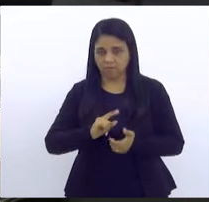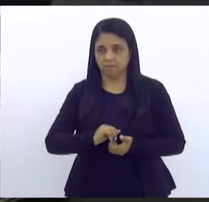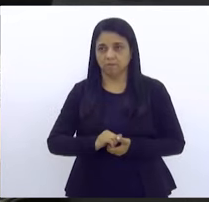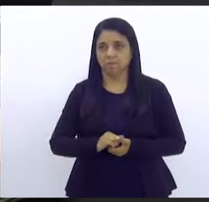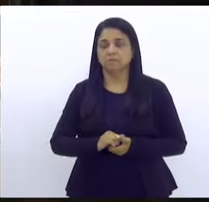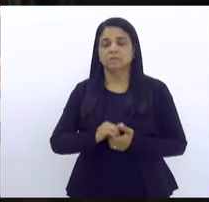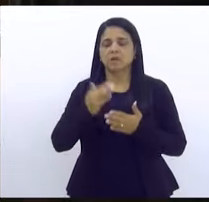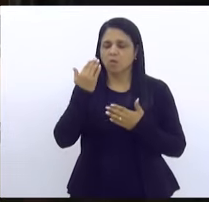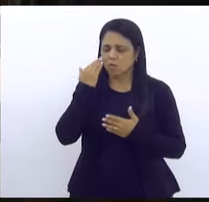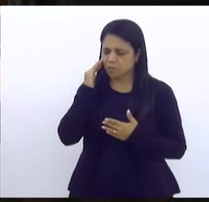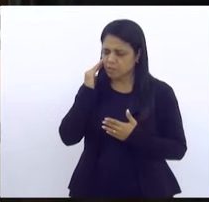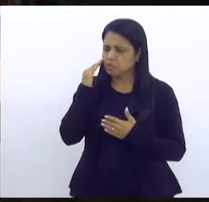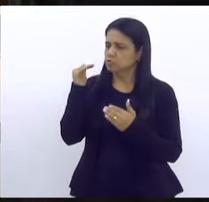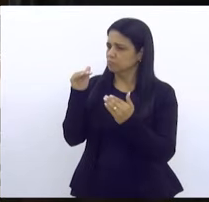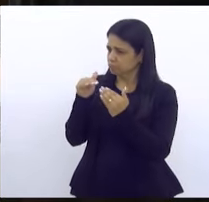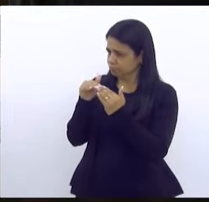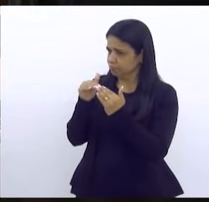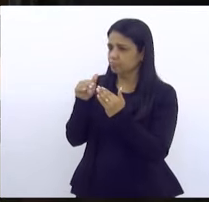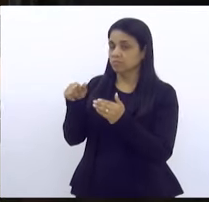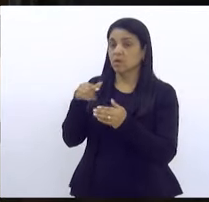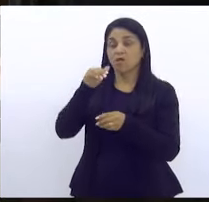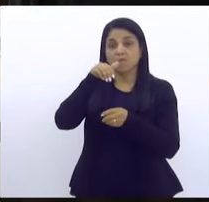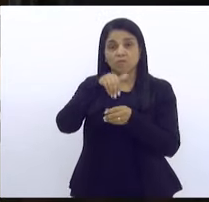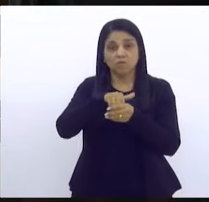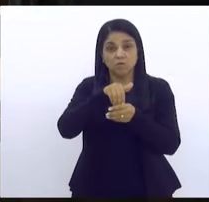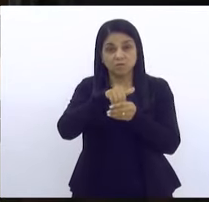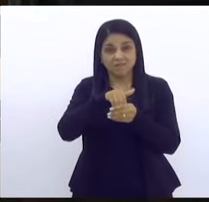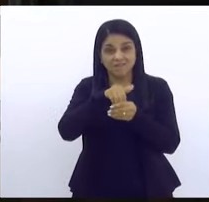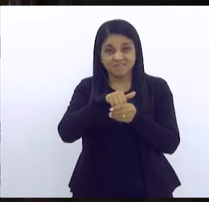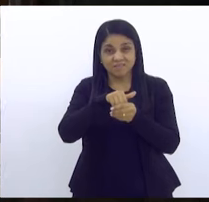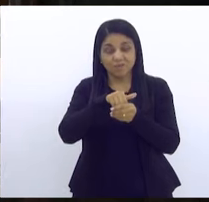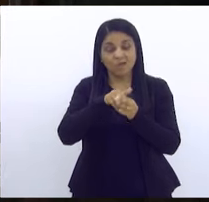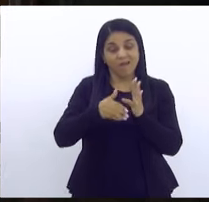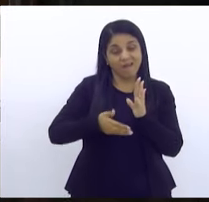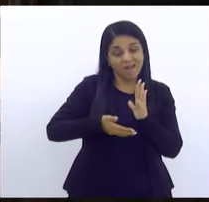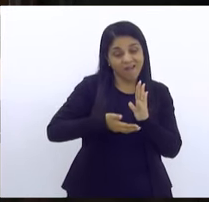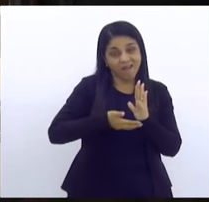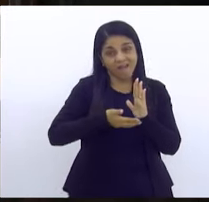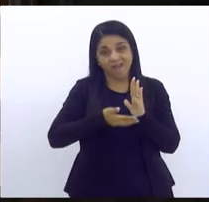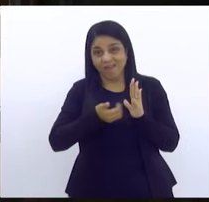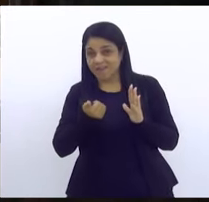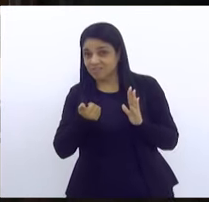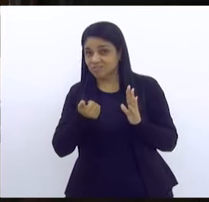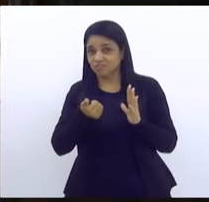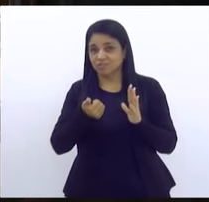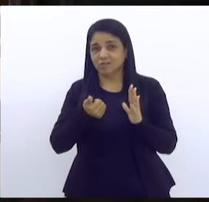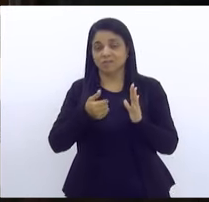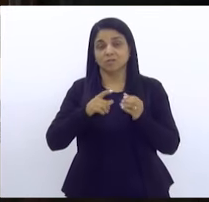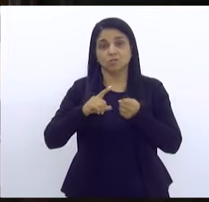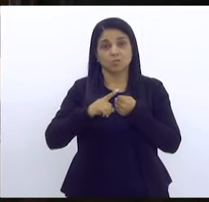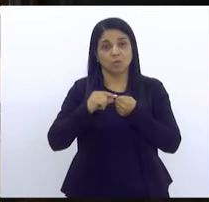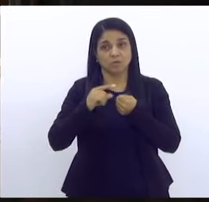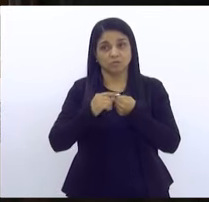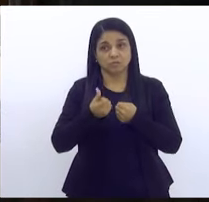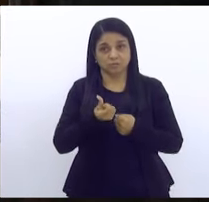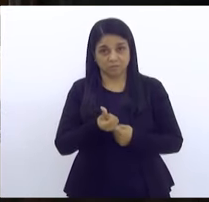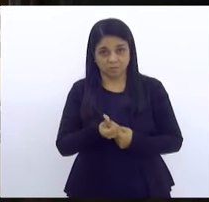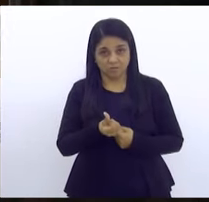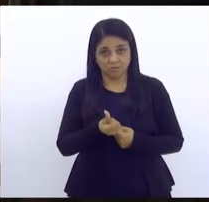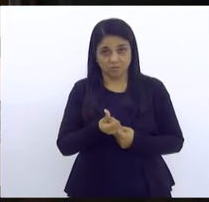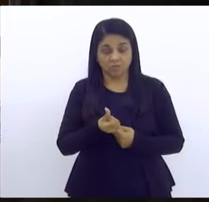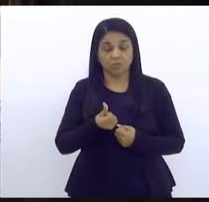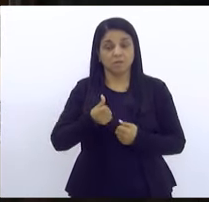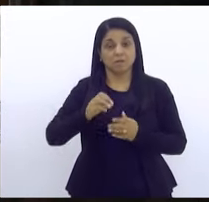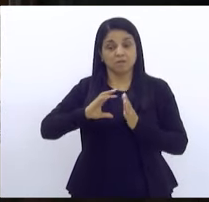compreendida essa parte. A votação aqui hoje é sobre a retirada do artigo 6º e que a bancada